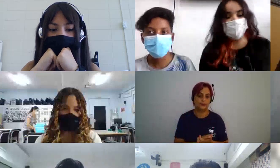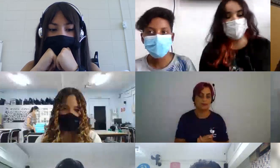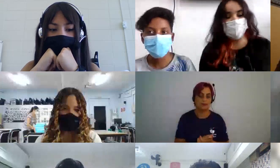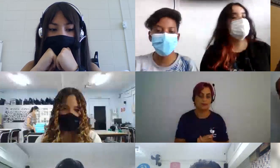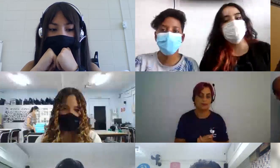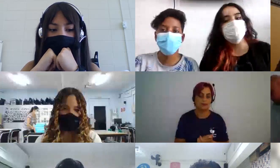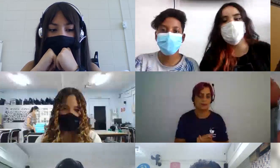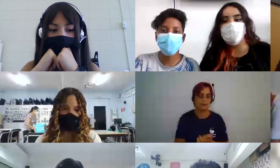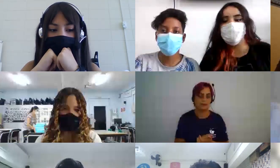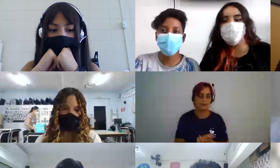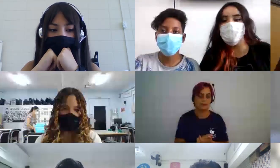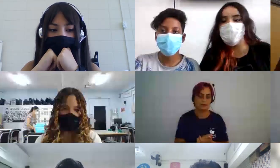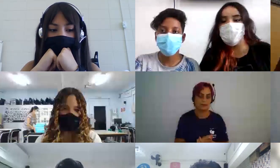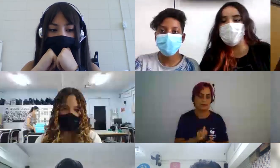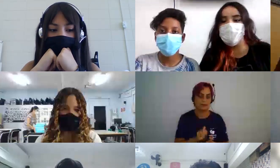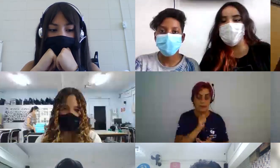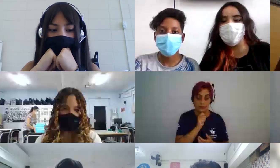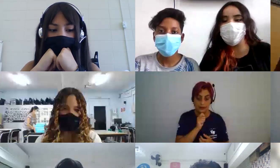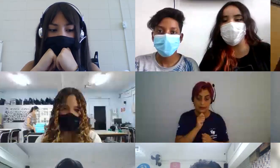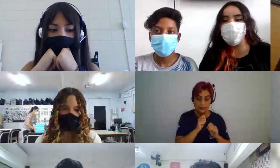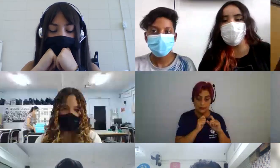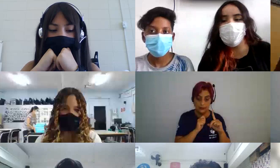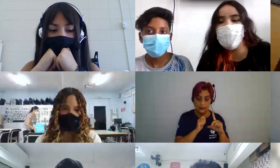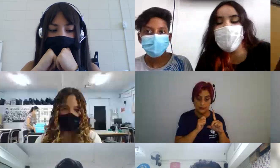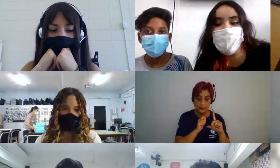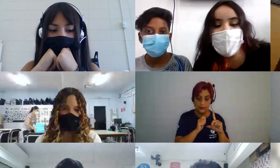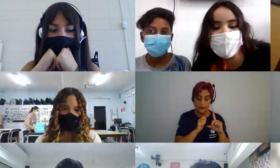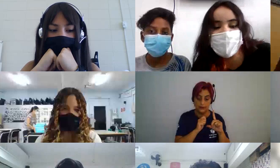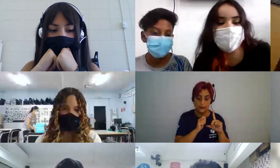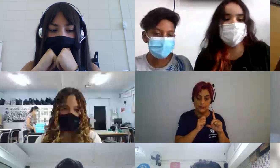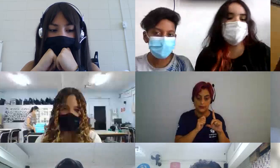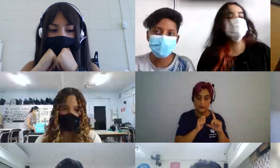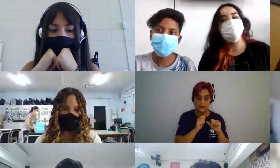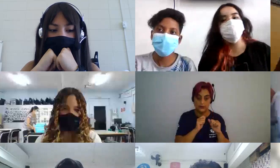você se chama? Abre o microfone.